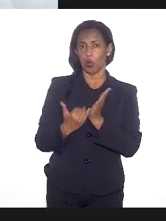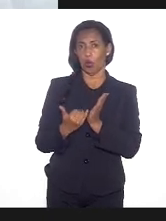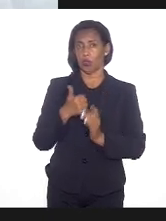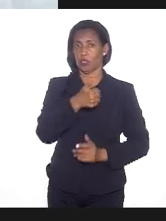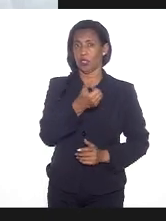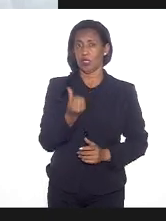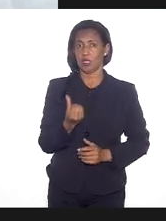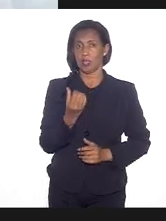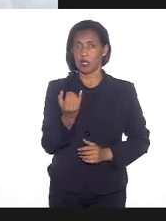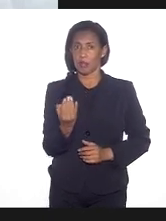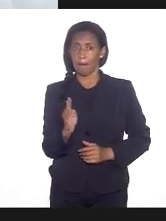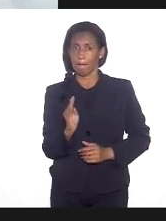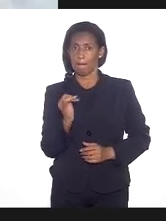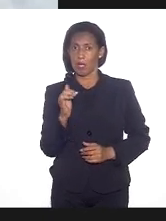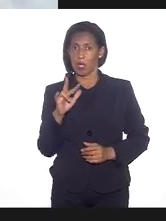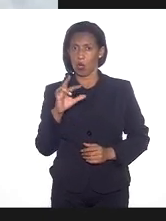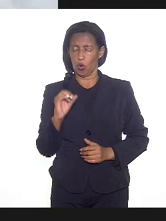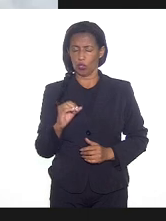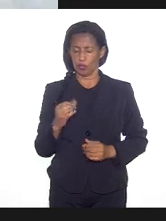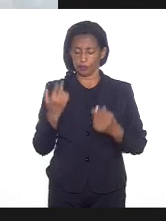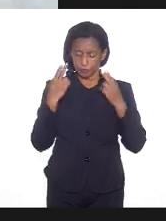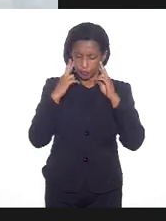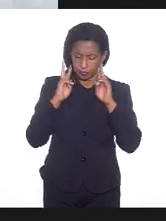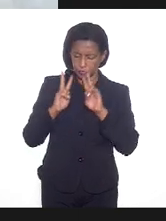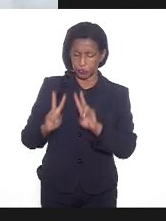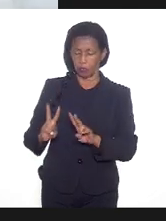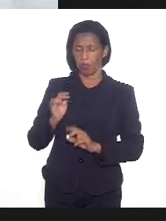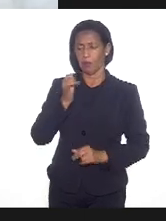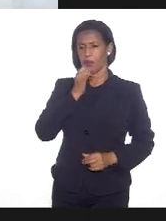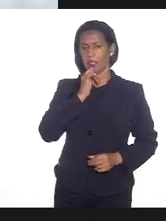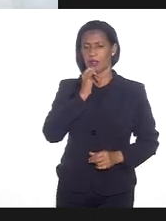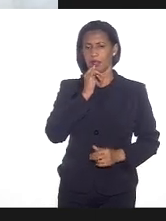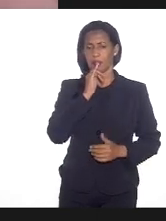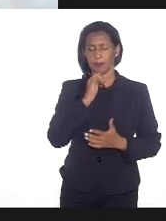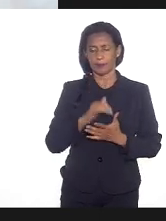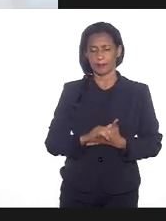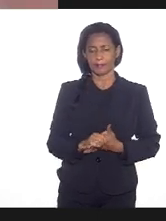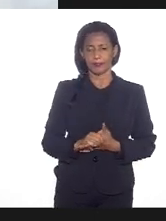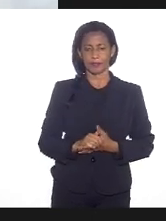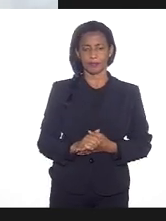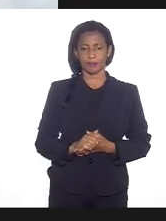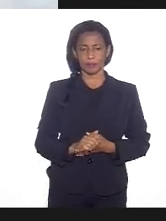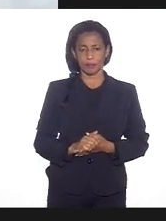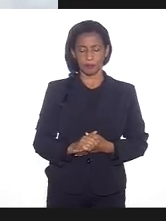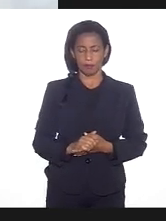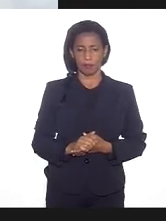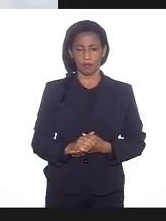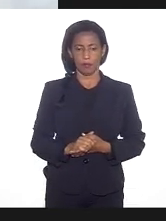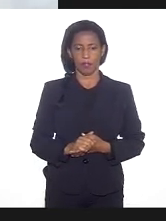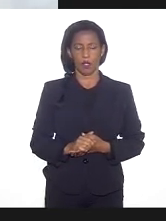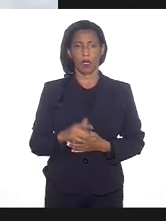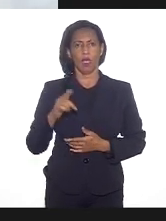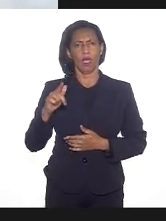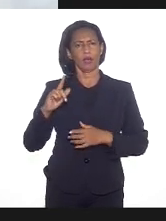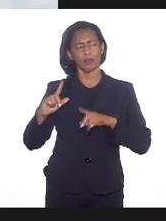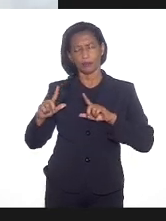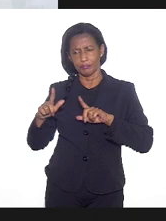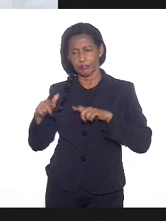bilhões. Quando a gente olha, por exemplo, as sucessivas